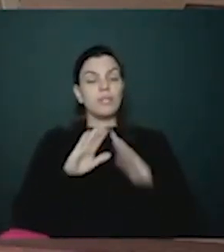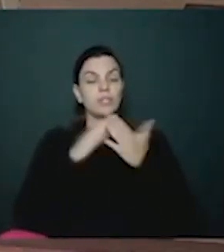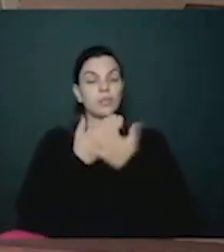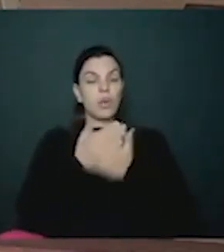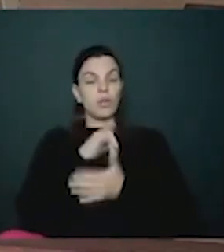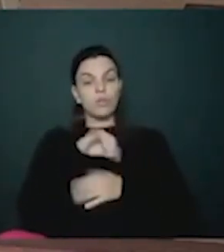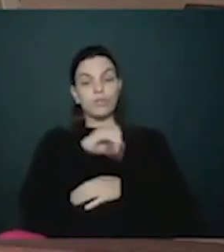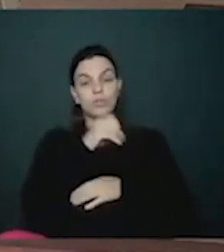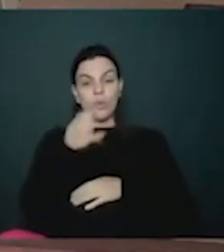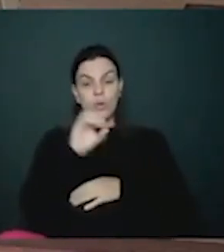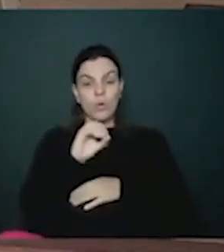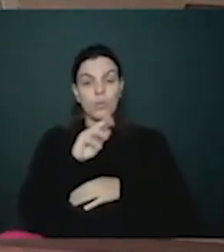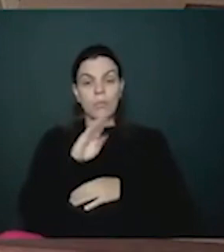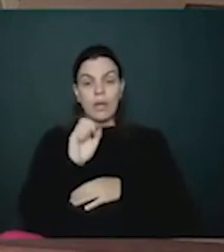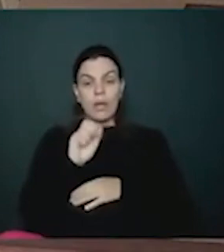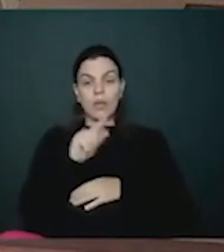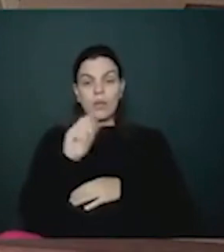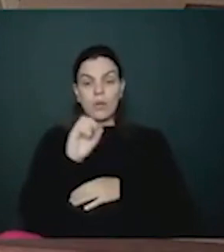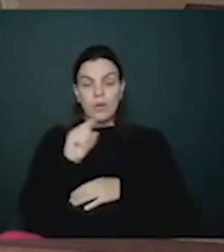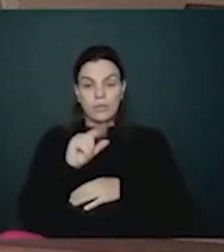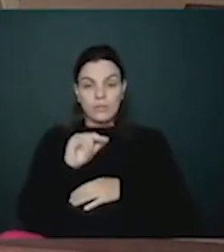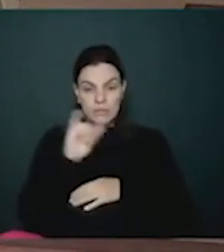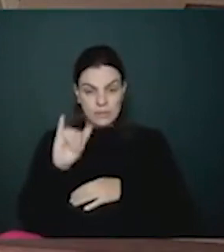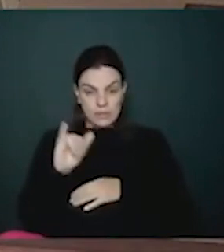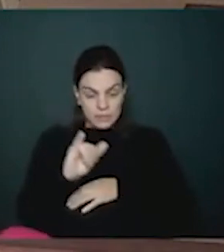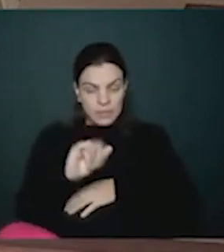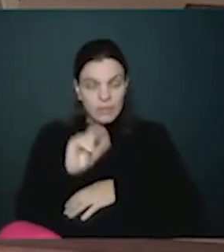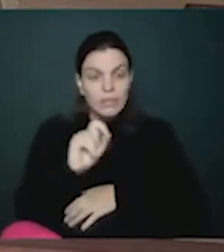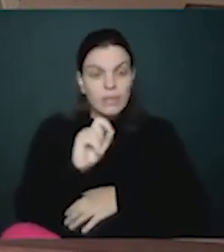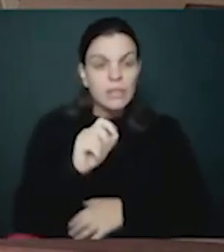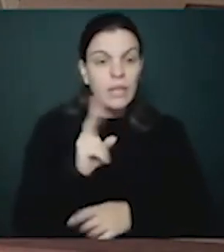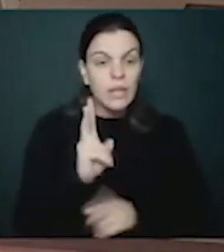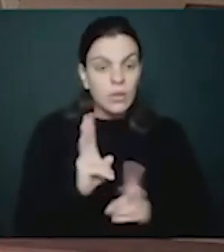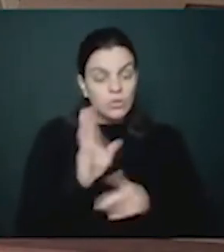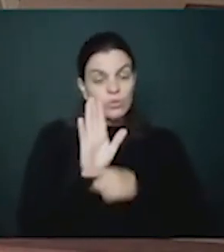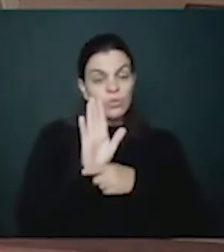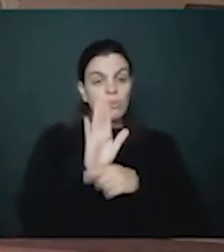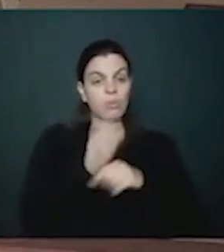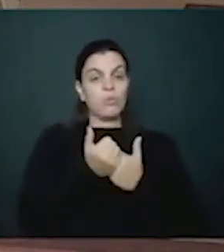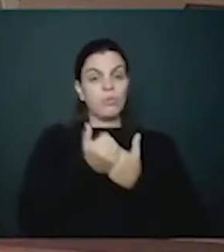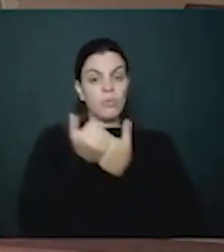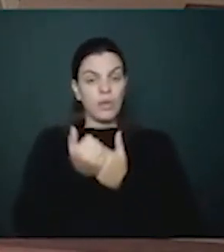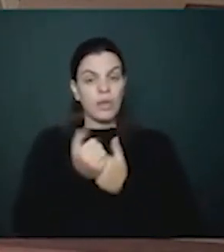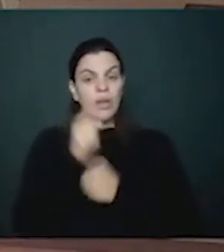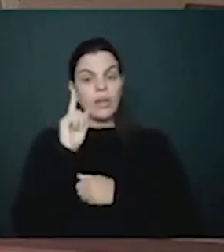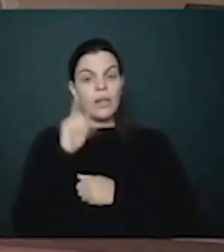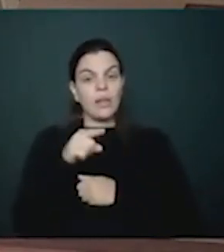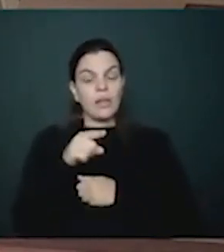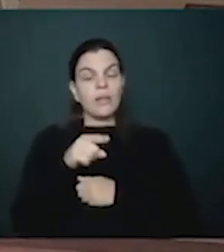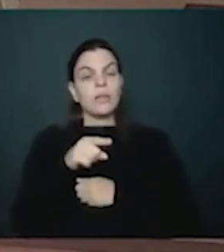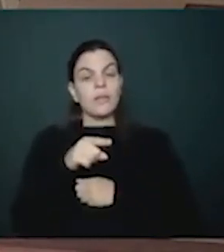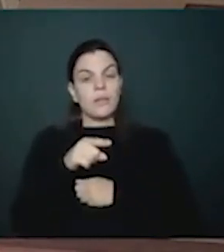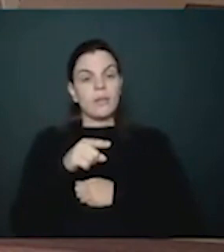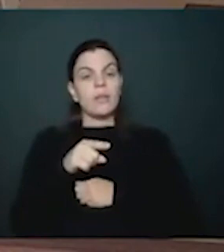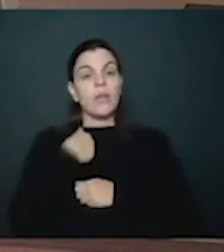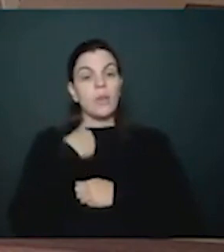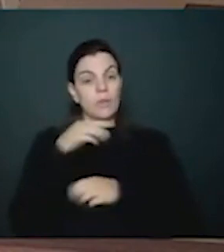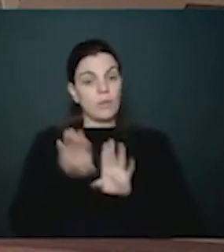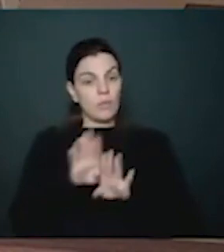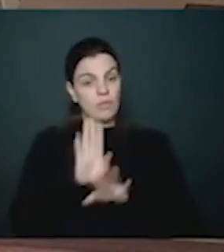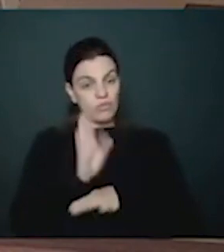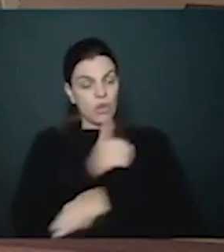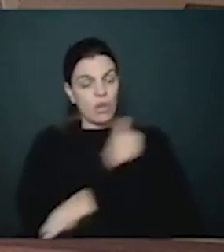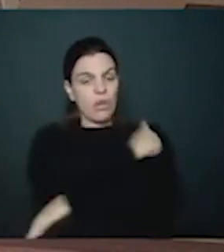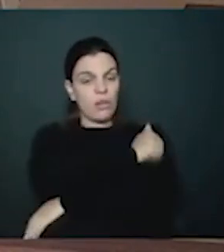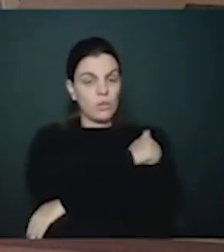que é mantido, a mantenedora é a Congregação dos Oblatos, eu também fui aluno lá, faz uma referência também ao Padre Sirico, saudoso Padre